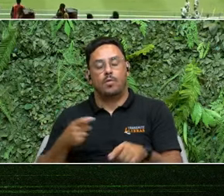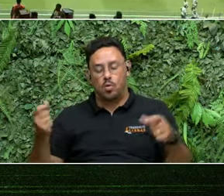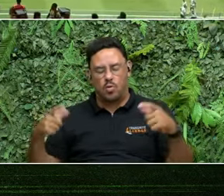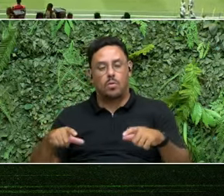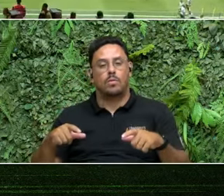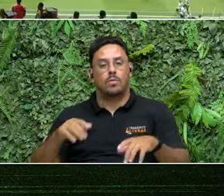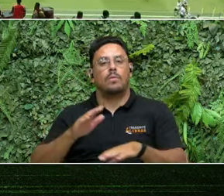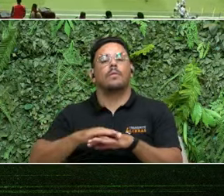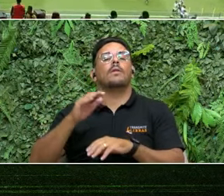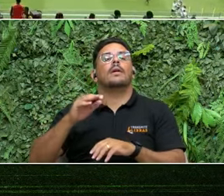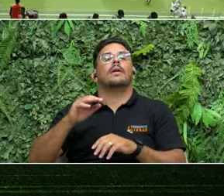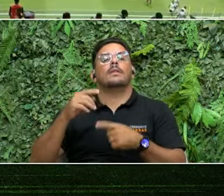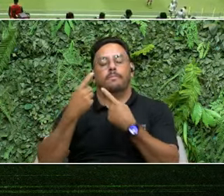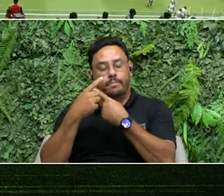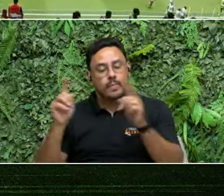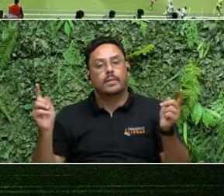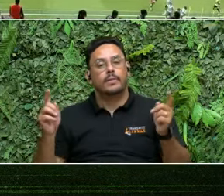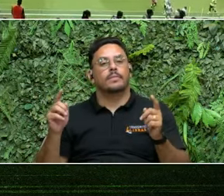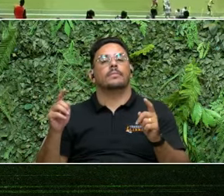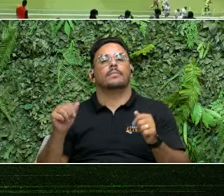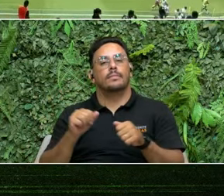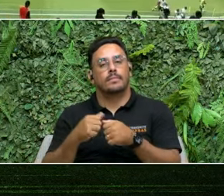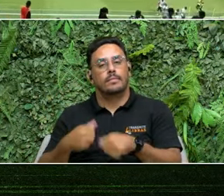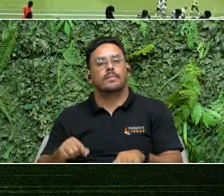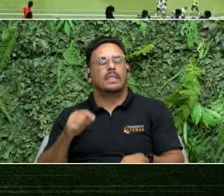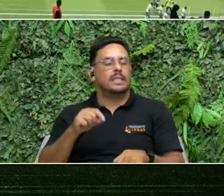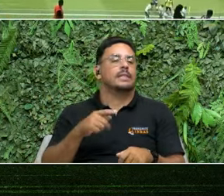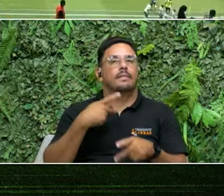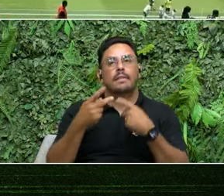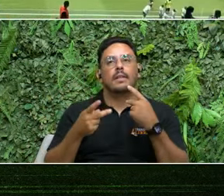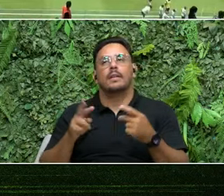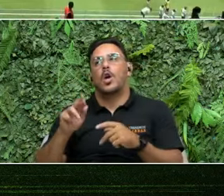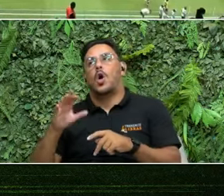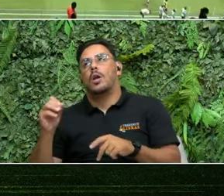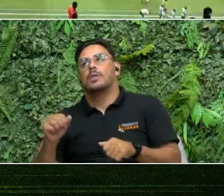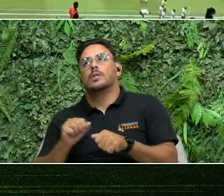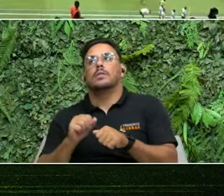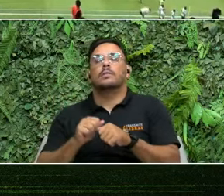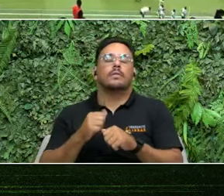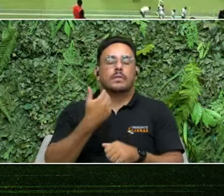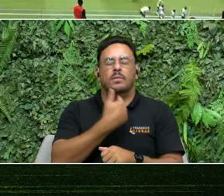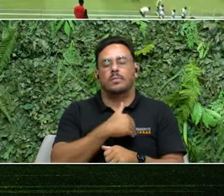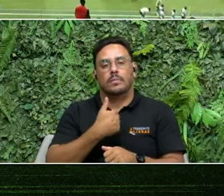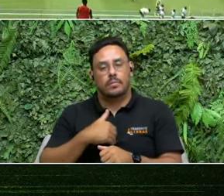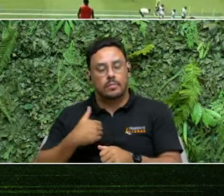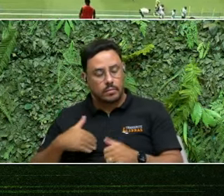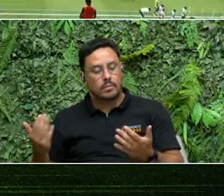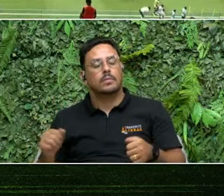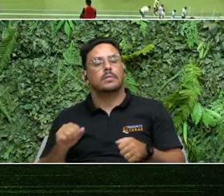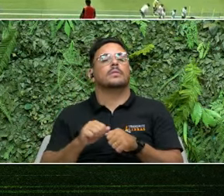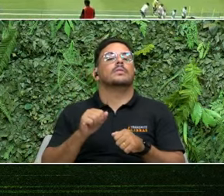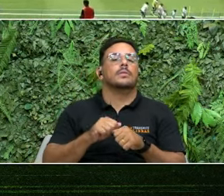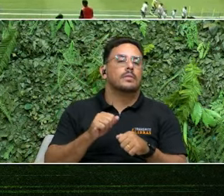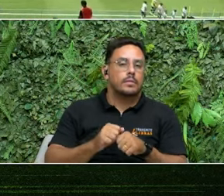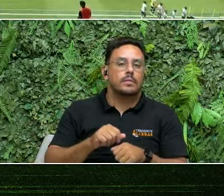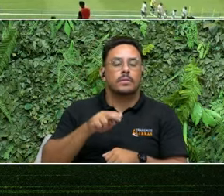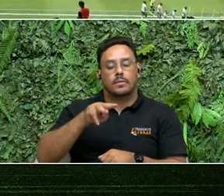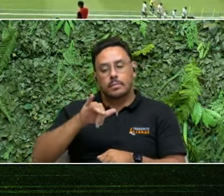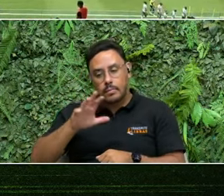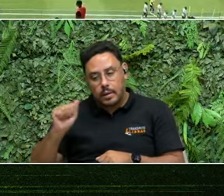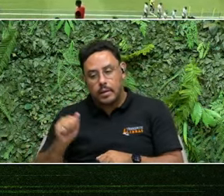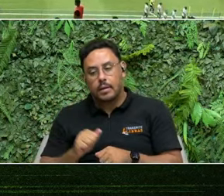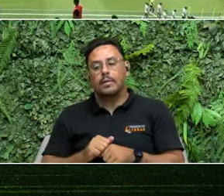Ronaldinho era mágico né e fic PR vai ficar aqui dizendo que o Ronaldinho fez pelo Atlético fez pelo Barcelona fez do Milan por onde